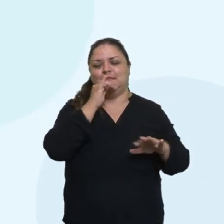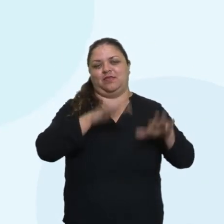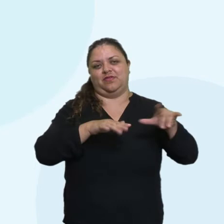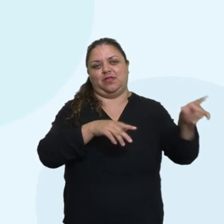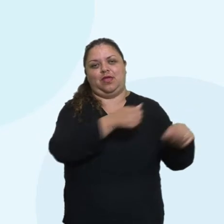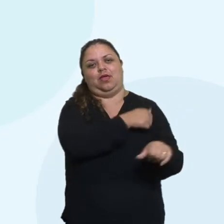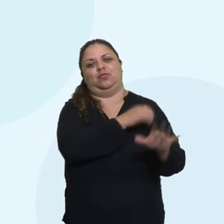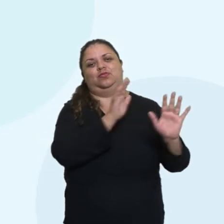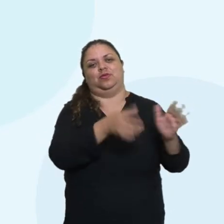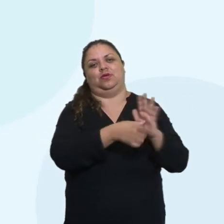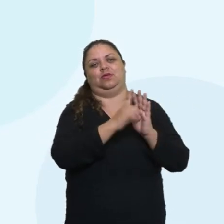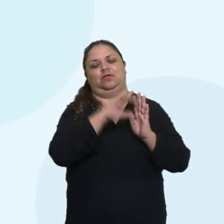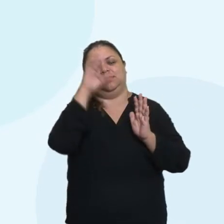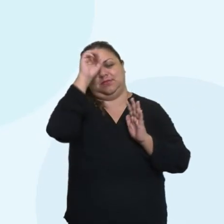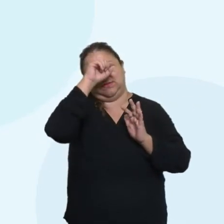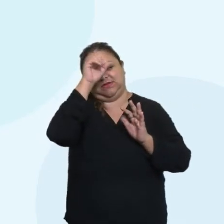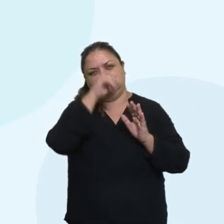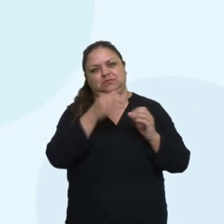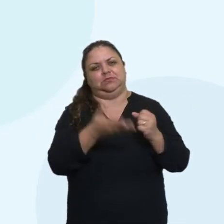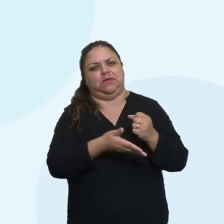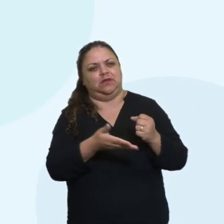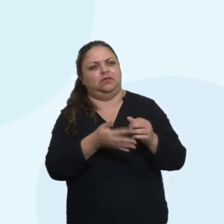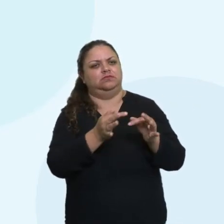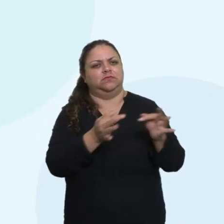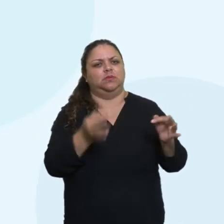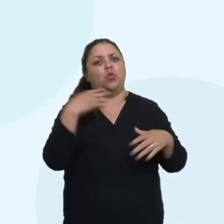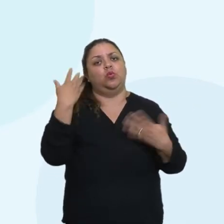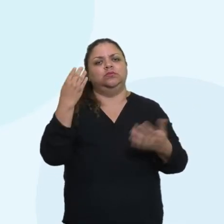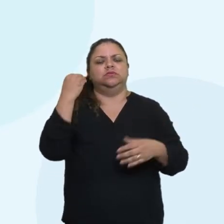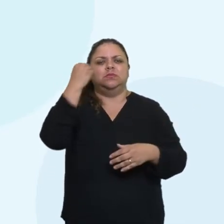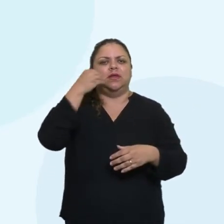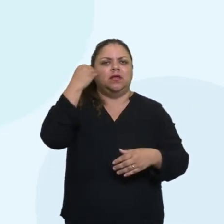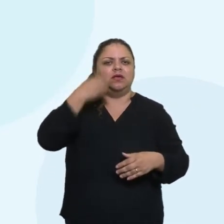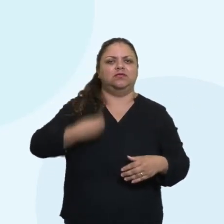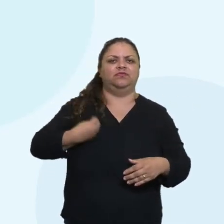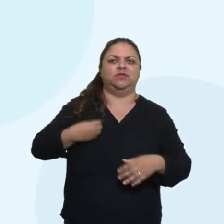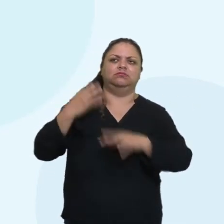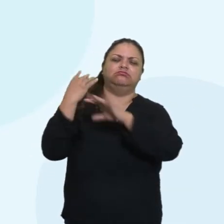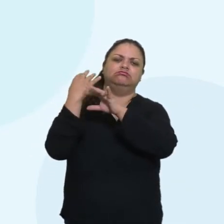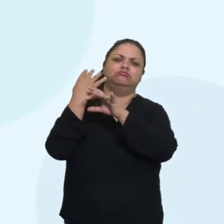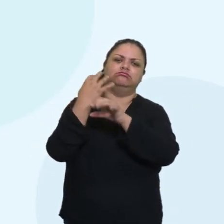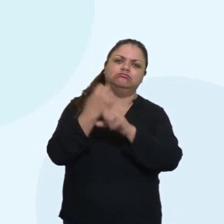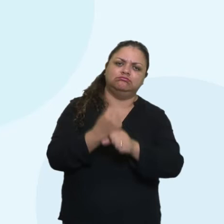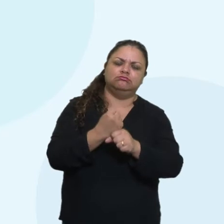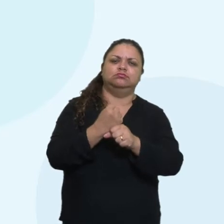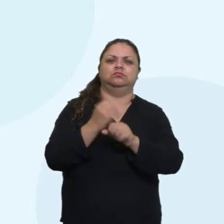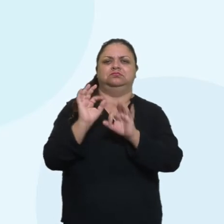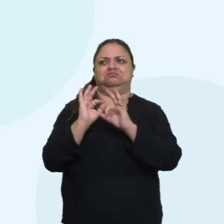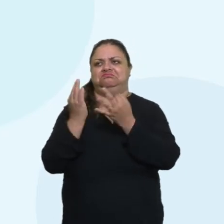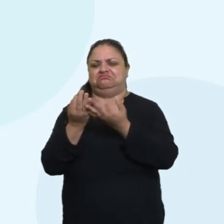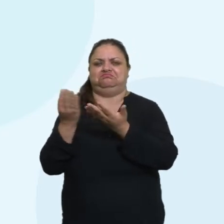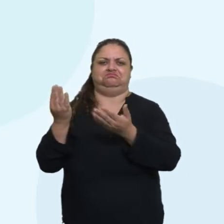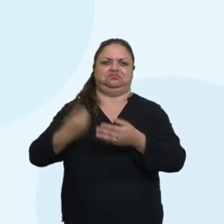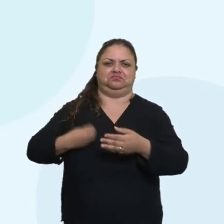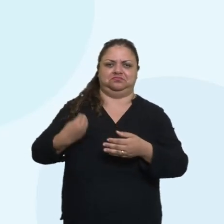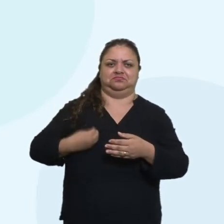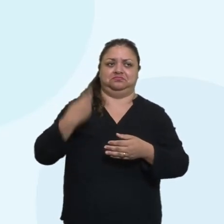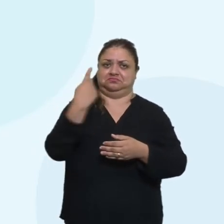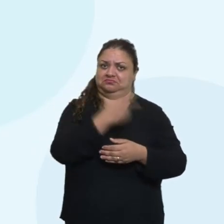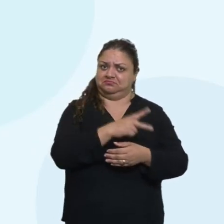prévios que ele já atrás né devido às suas vivências experiência enquanto o indivíduo enquanto sujeito enquanto